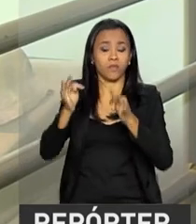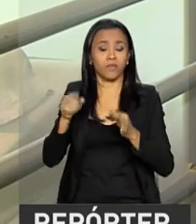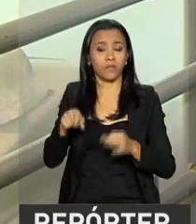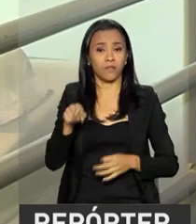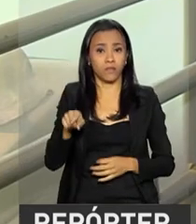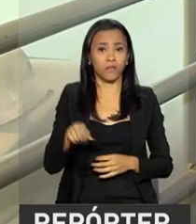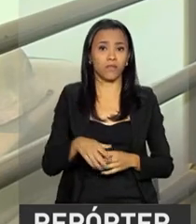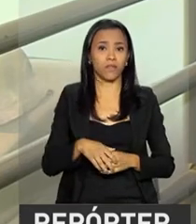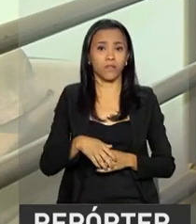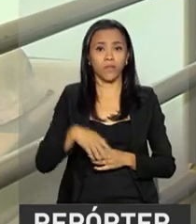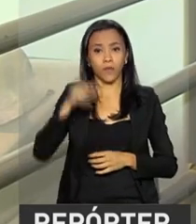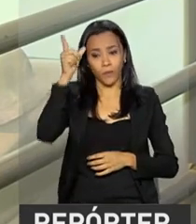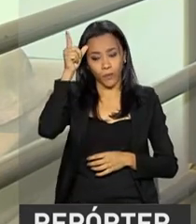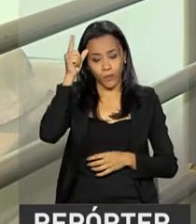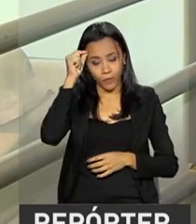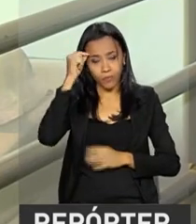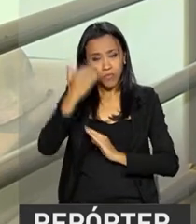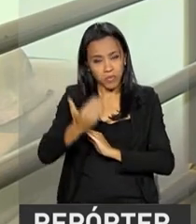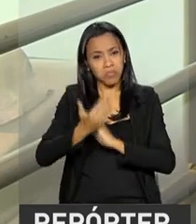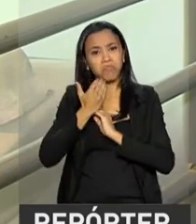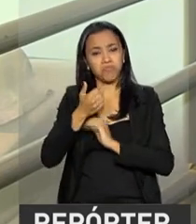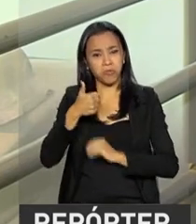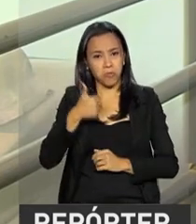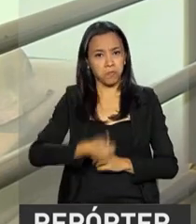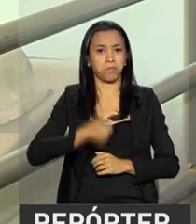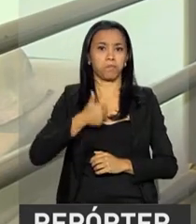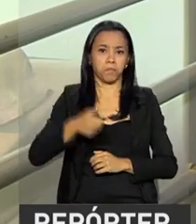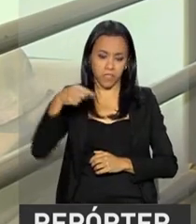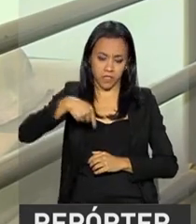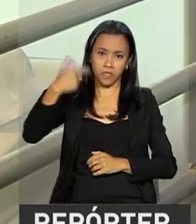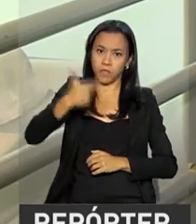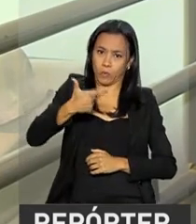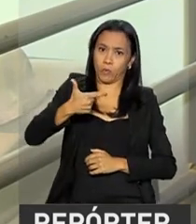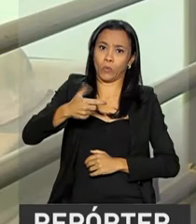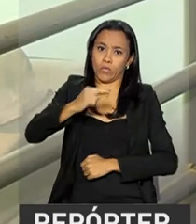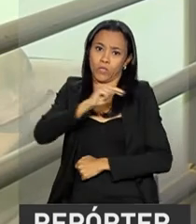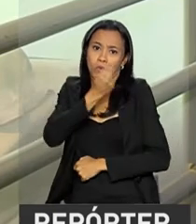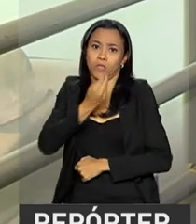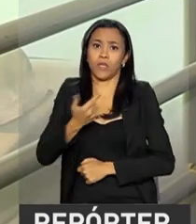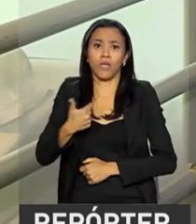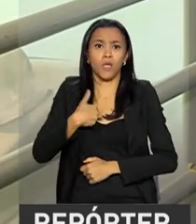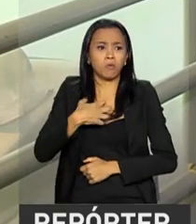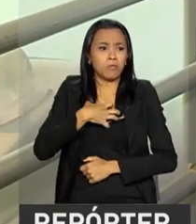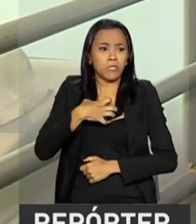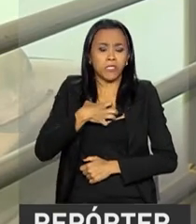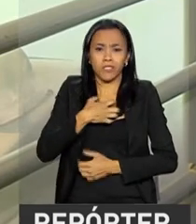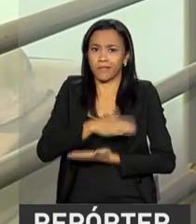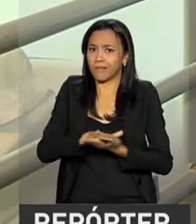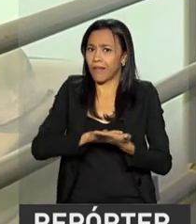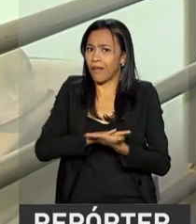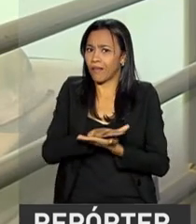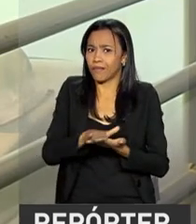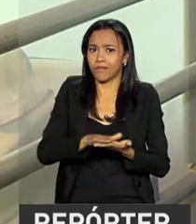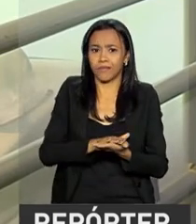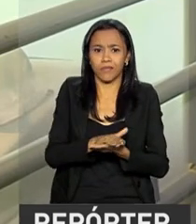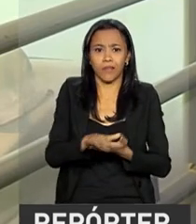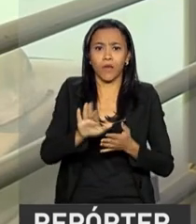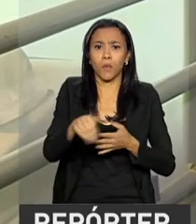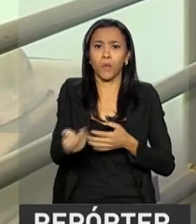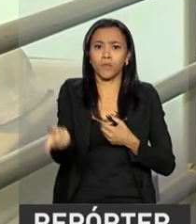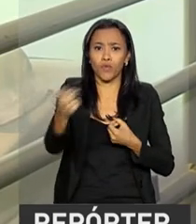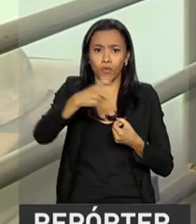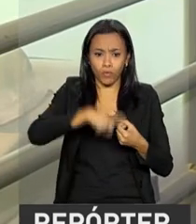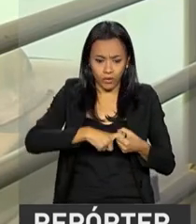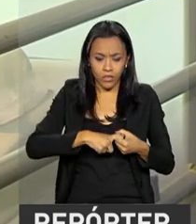fez toda diferença tem aquela pessoa diferença nesses dias eu não sentir nada eu voltei quando eu voltei